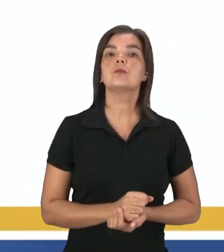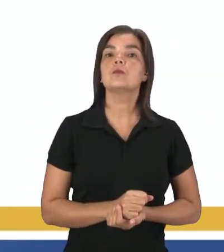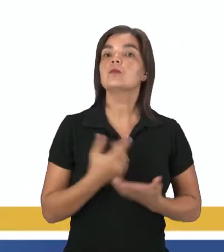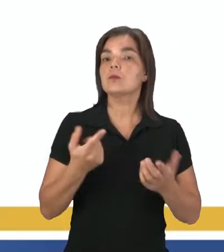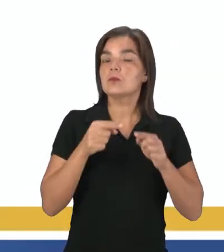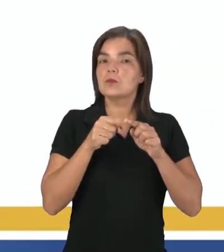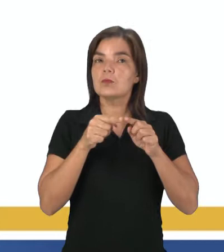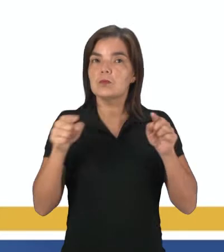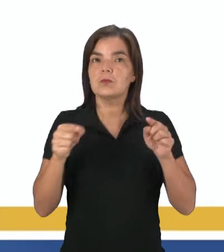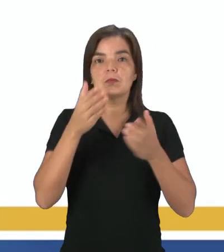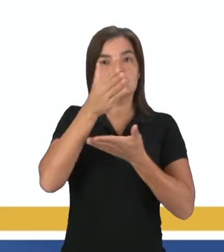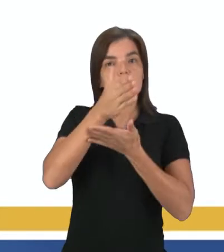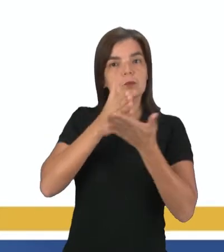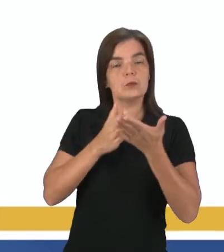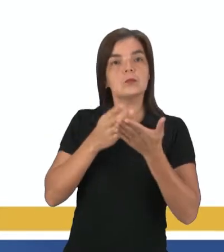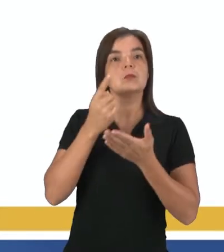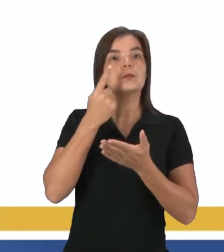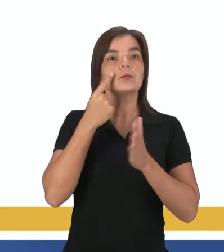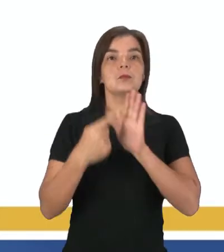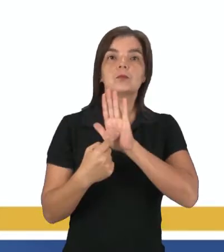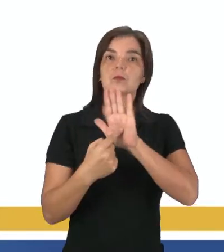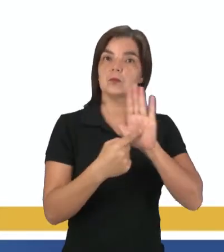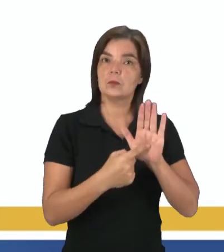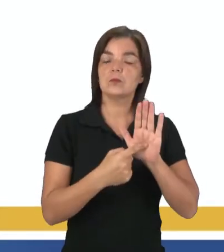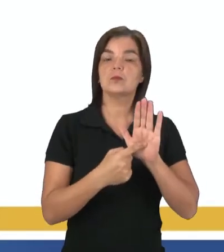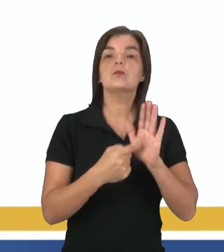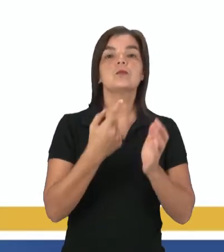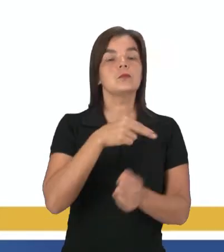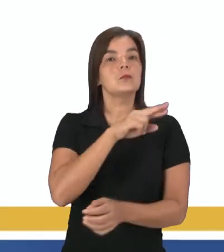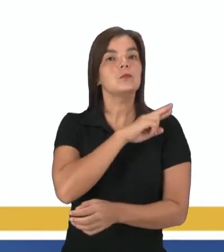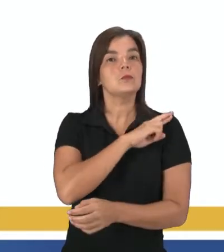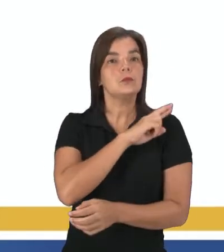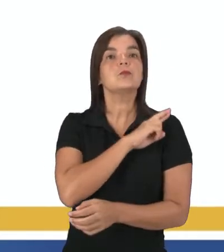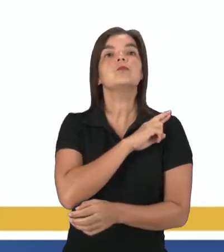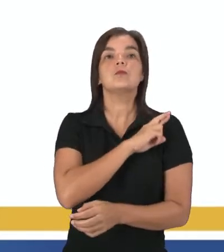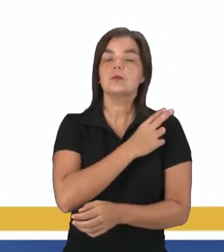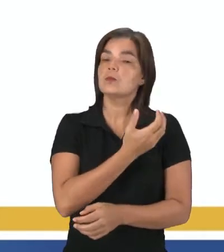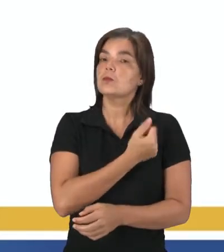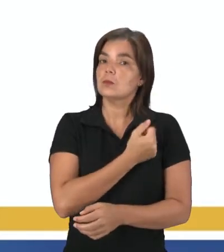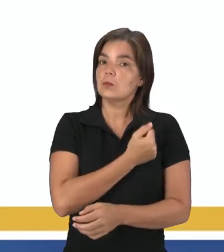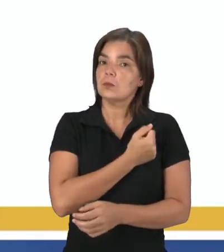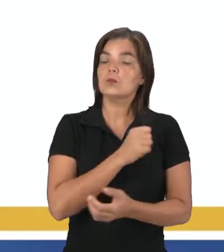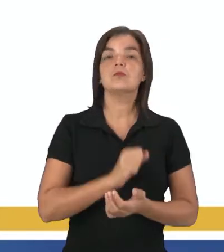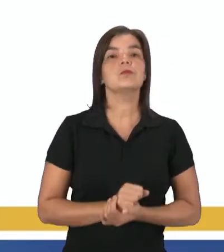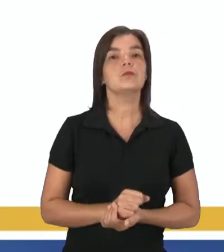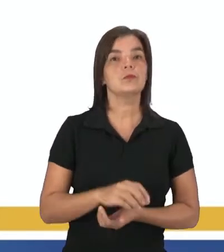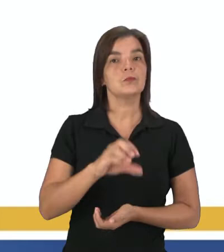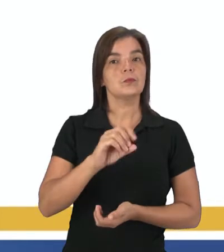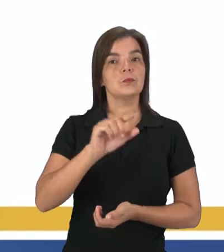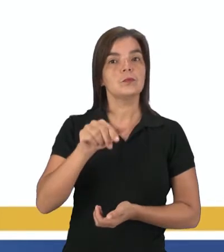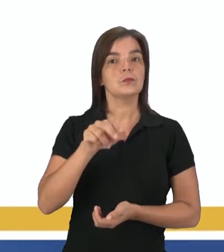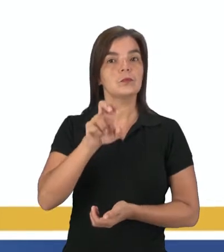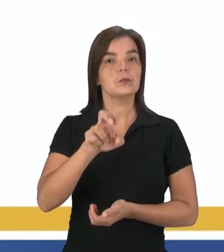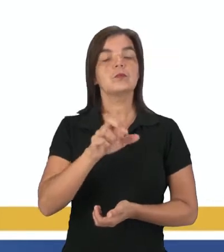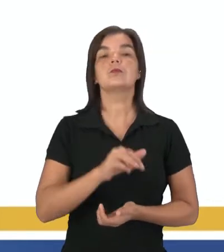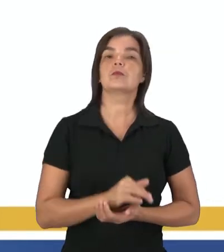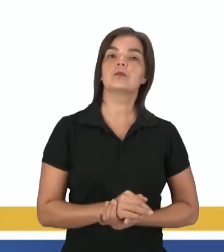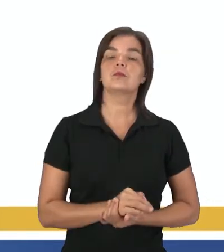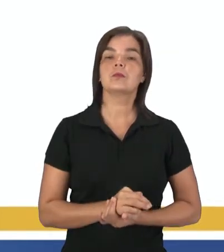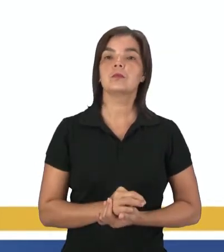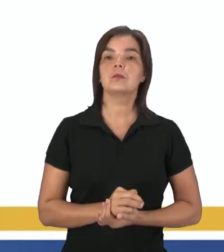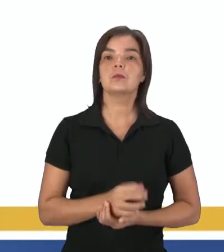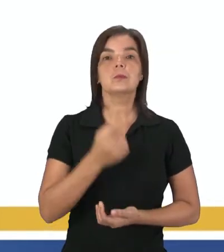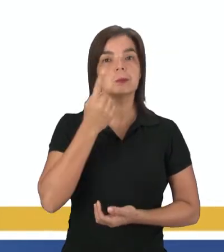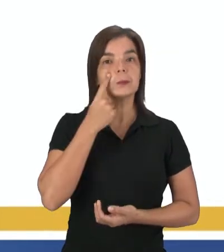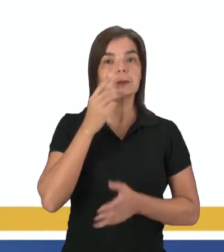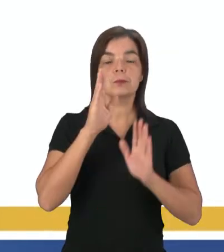0 e 1 na metade, nós podemos representar o número responsável por essa divisão na forma decimal, 0,5.